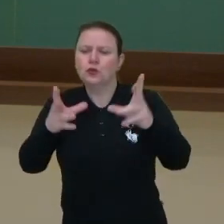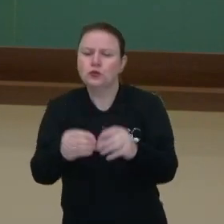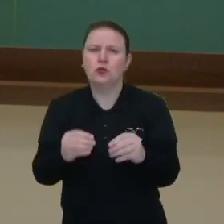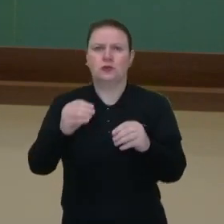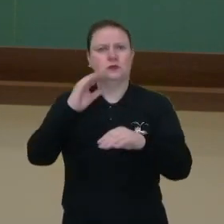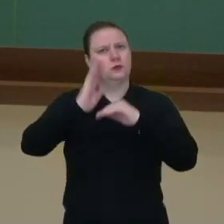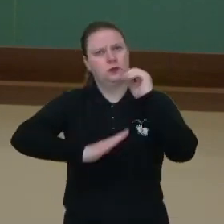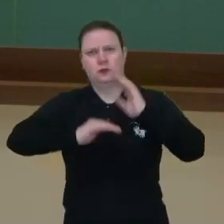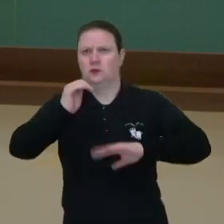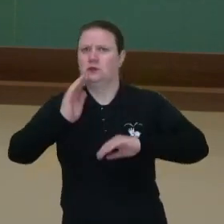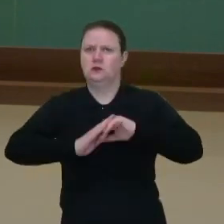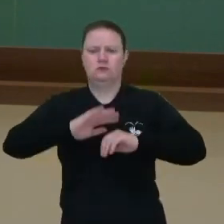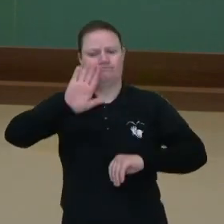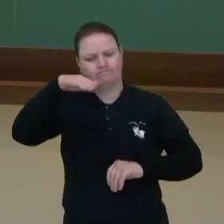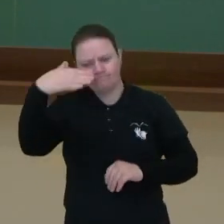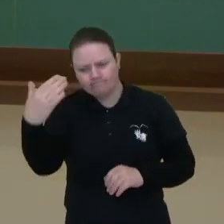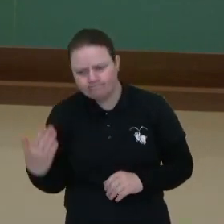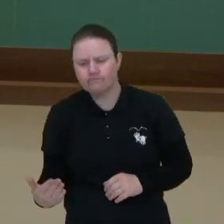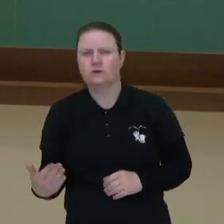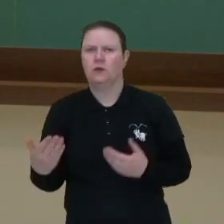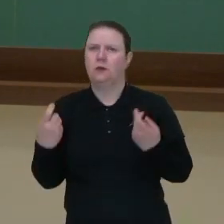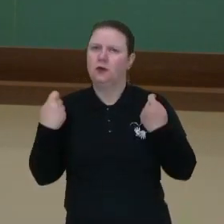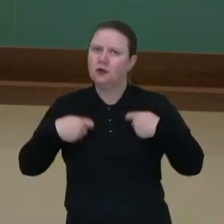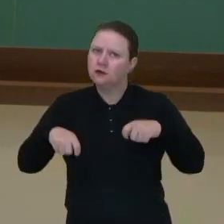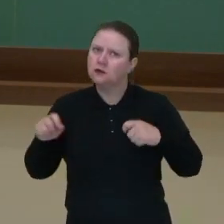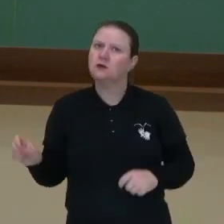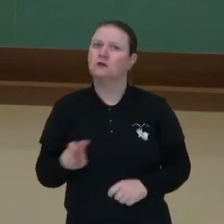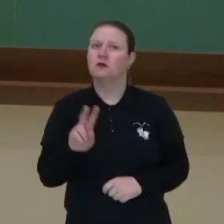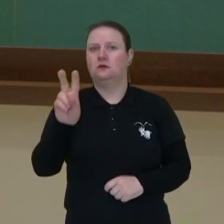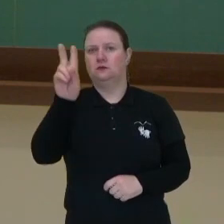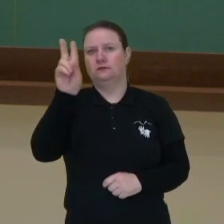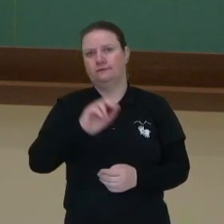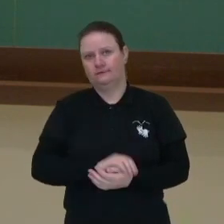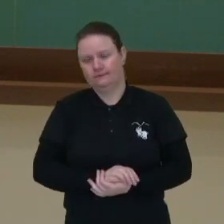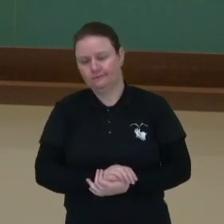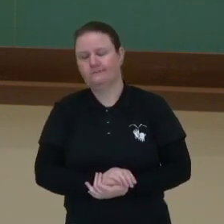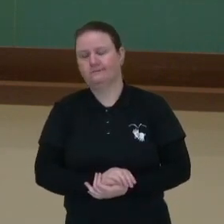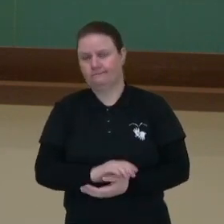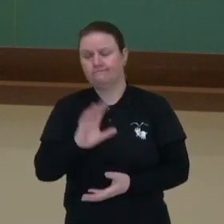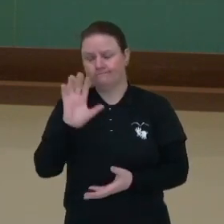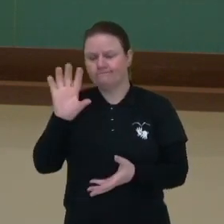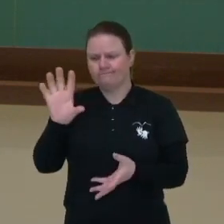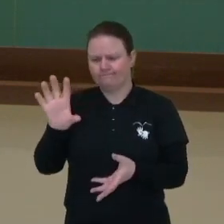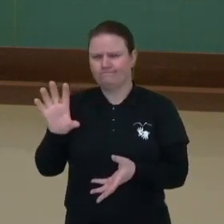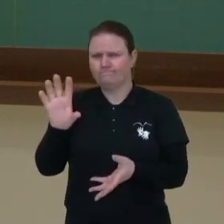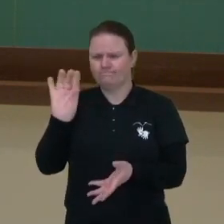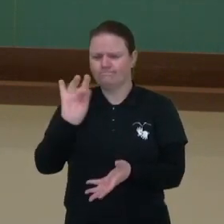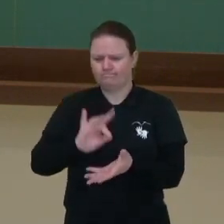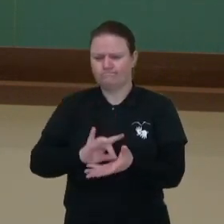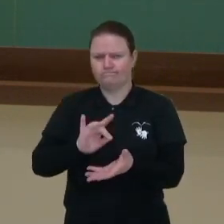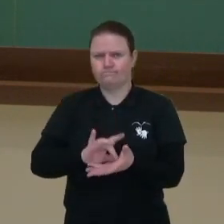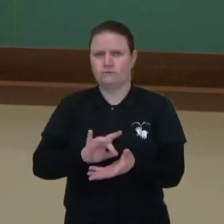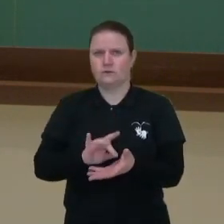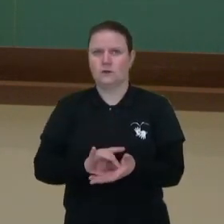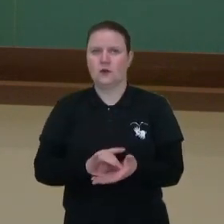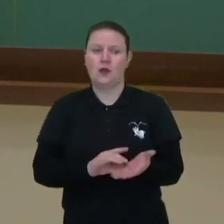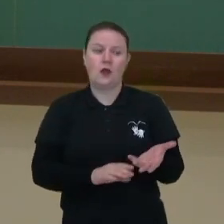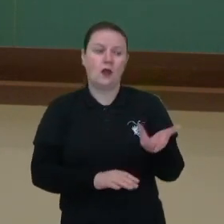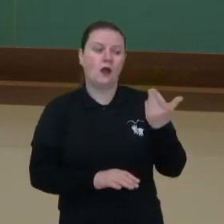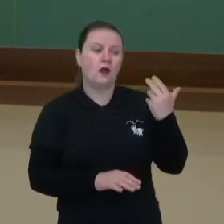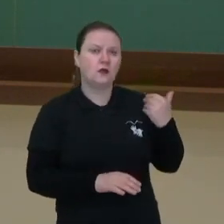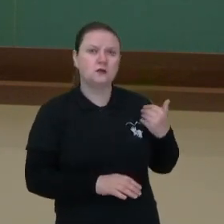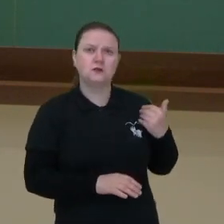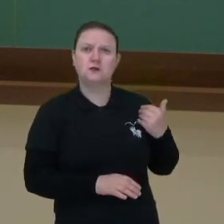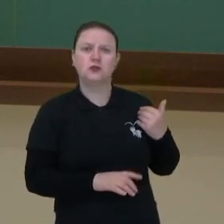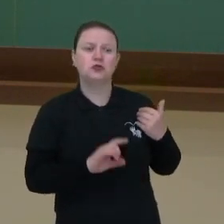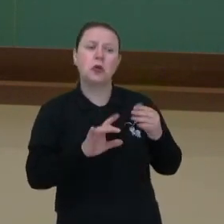e merece ser valorizada, certo? Então, sai da informalidade, digamos assim, e passa a se